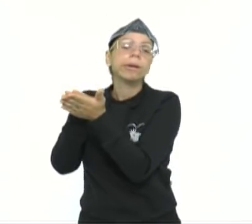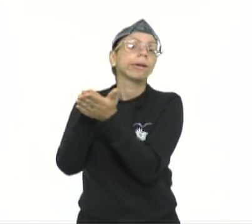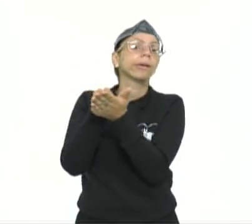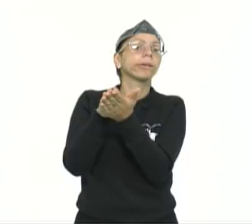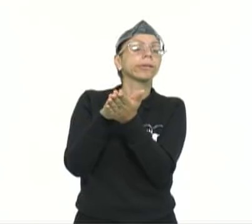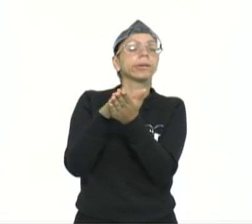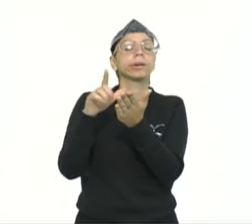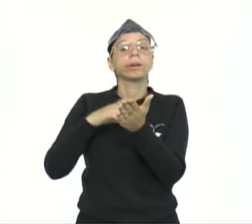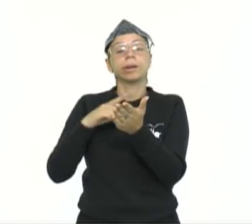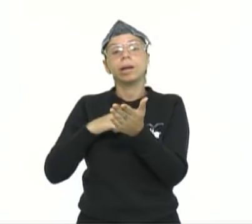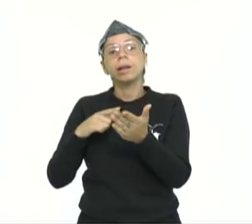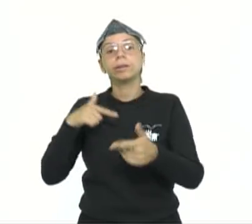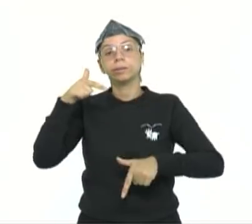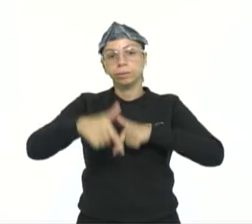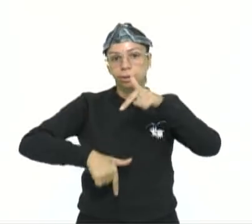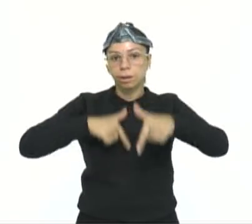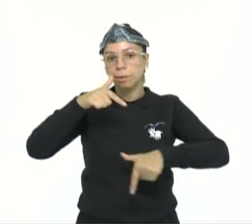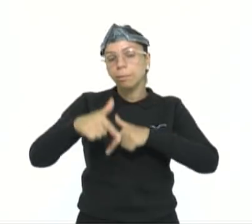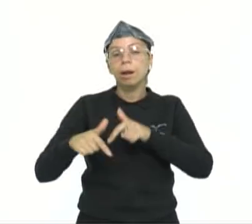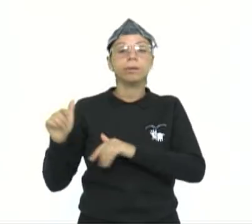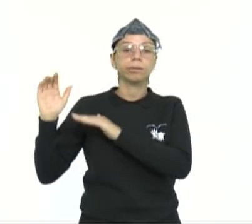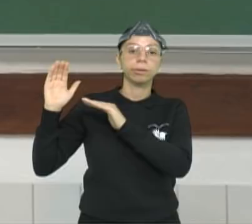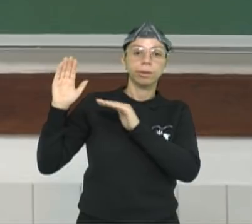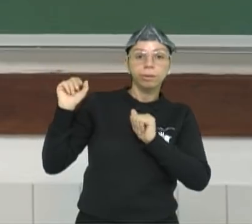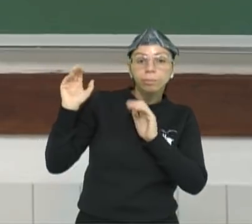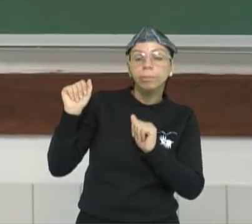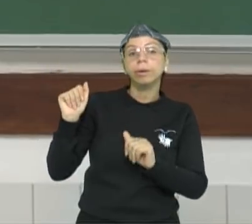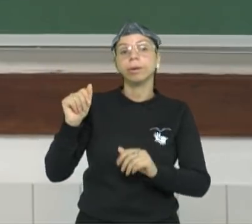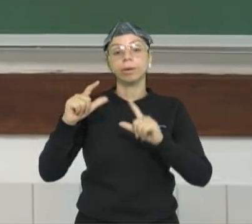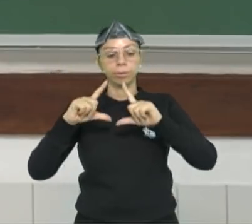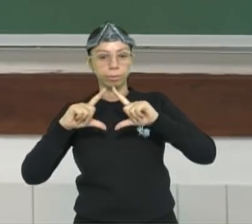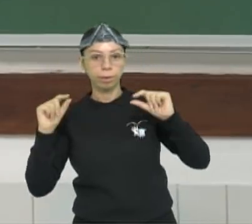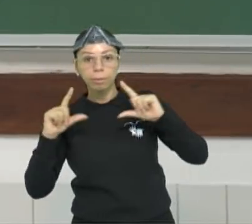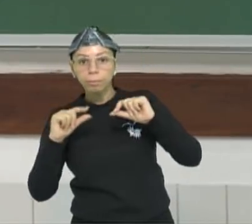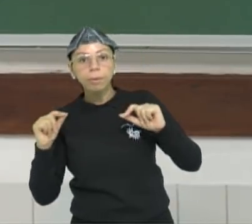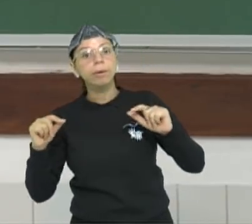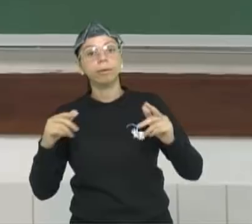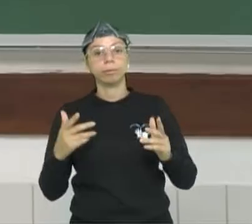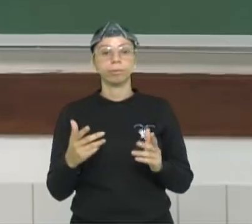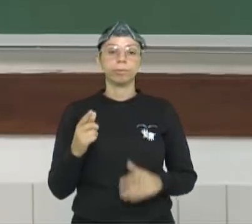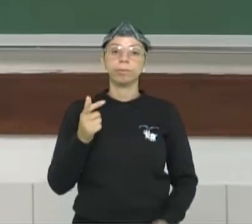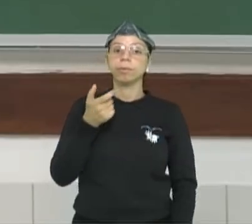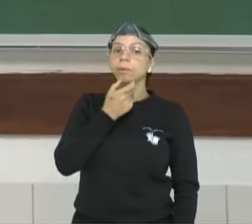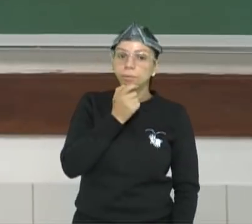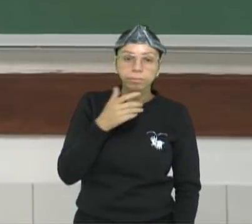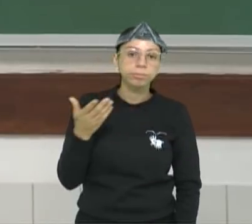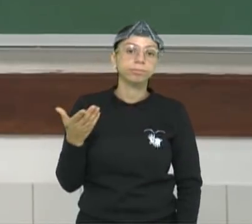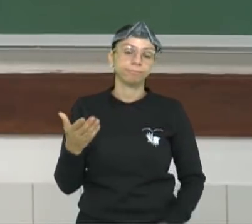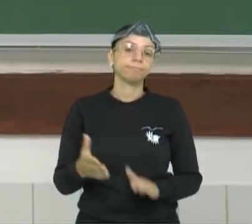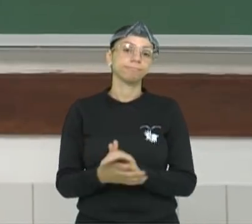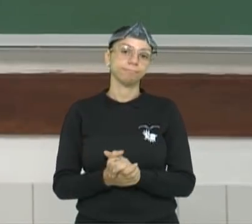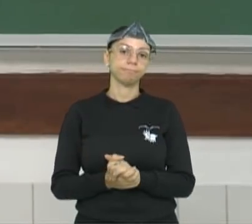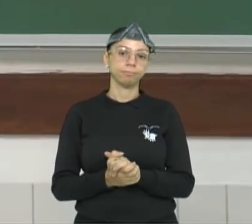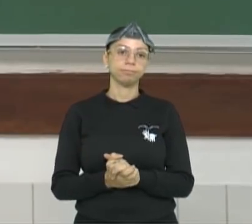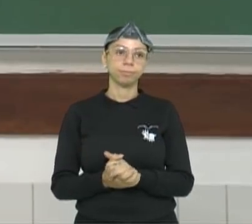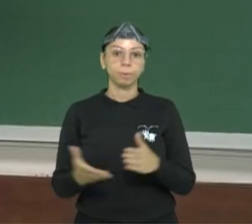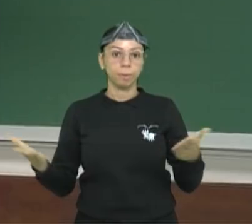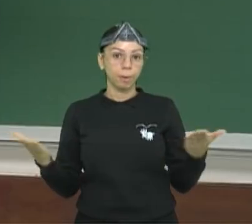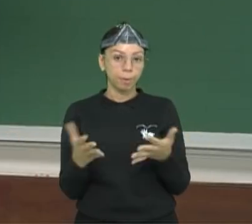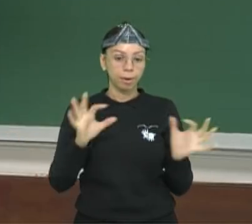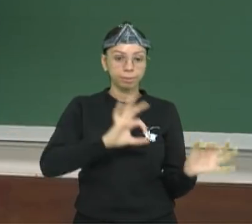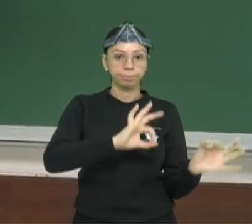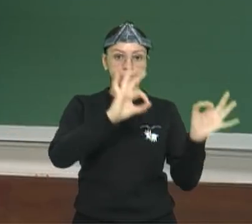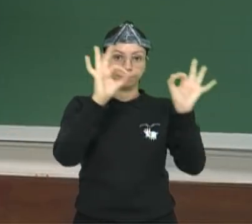no Japão, na Inglaterra, lembram? Então, prestem atenção em todas as informações, ok? Muito bem. Agora você vai assistir um